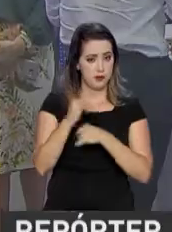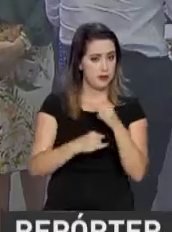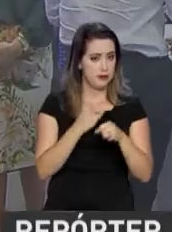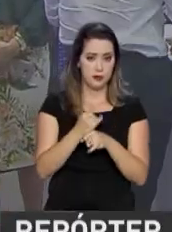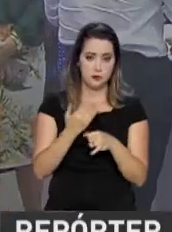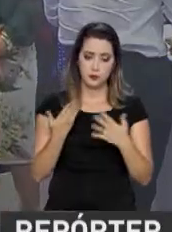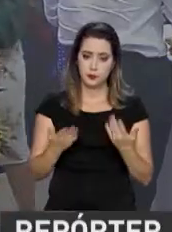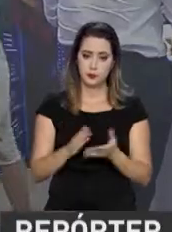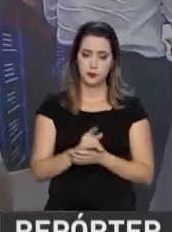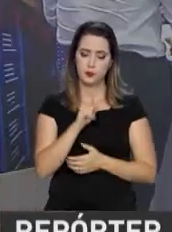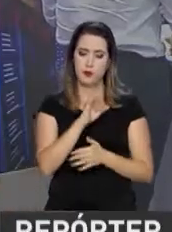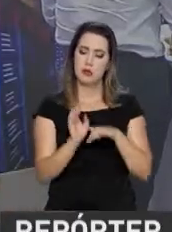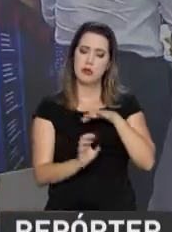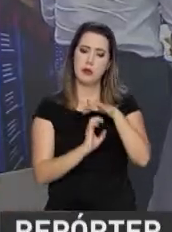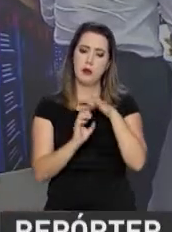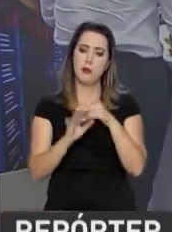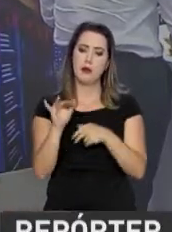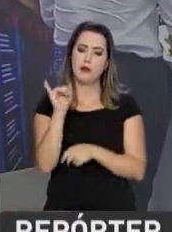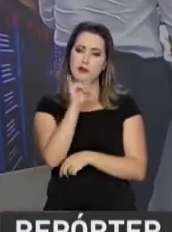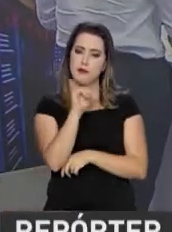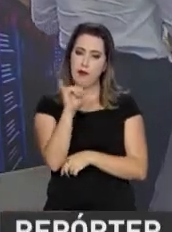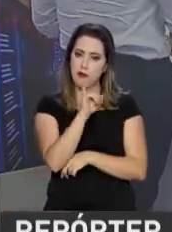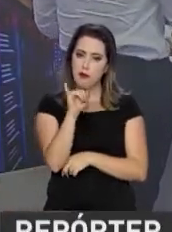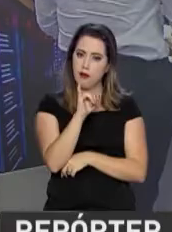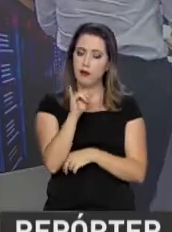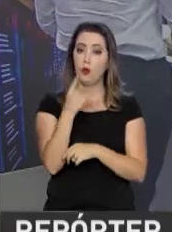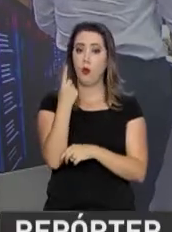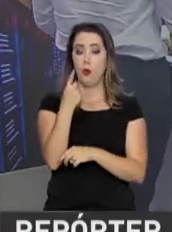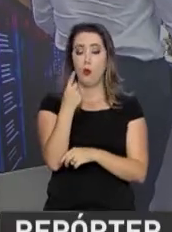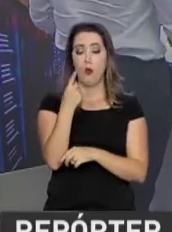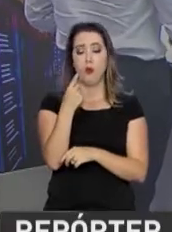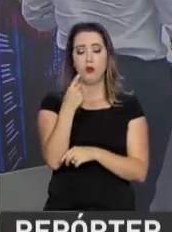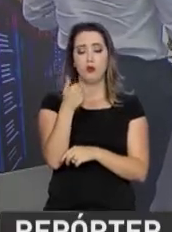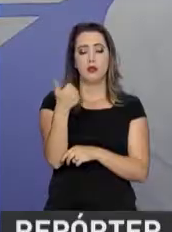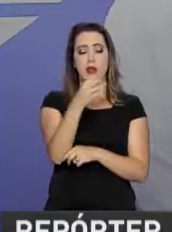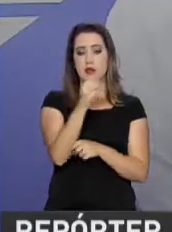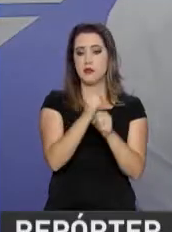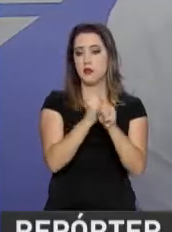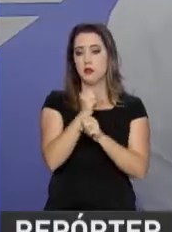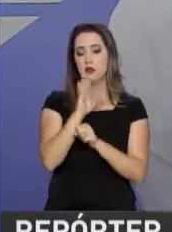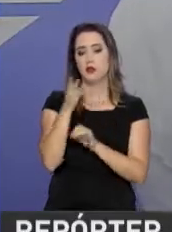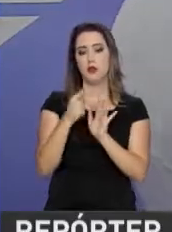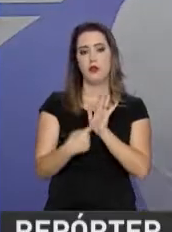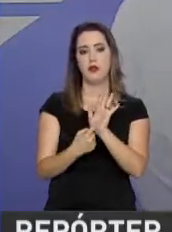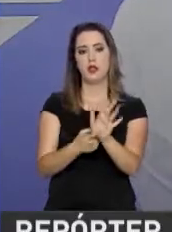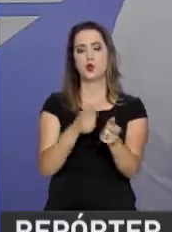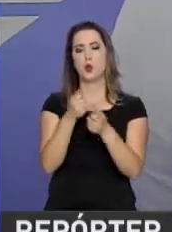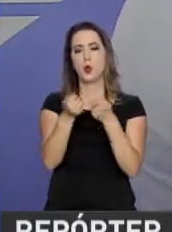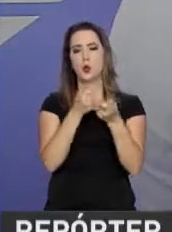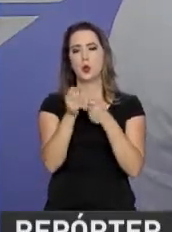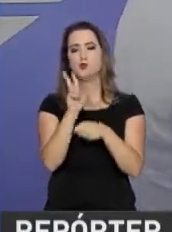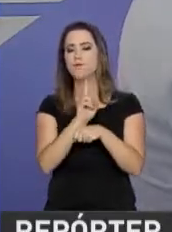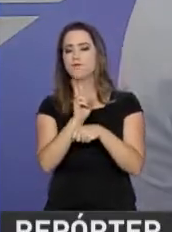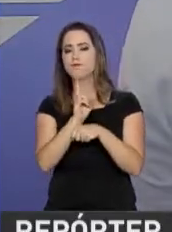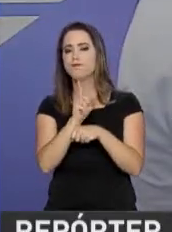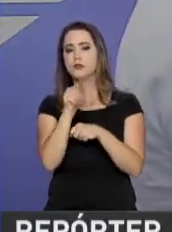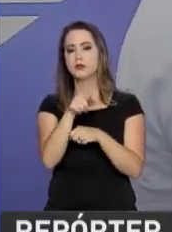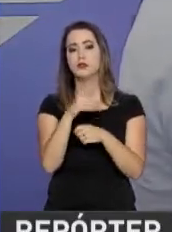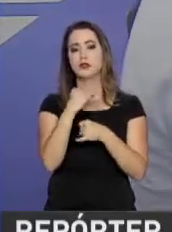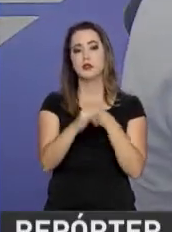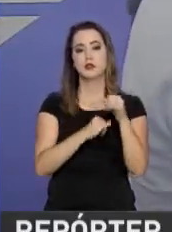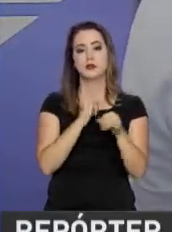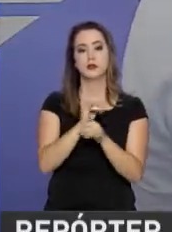esta empresa italiana há uma década oferece segurança e monitoramento da internet para eles o mercado